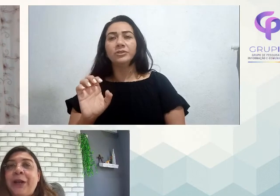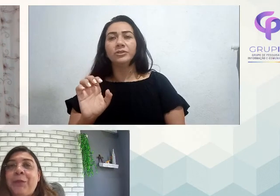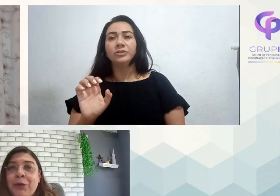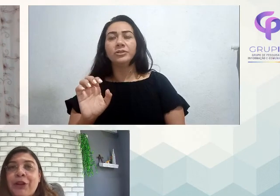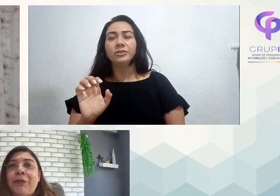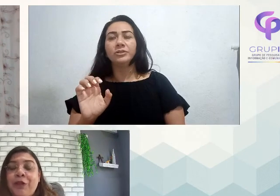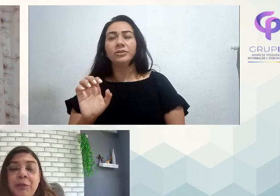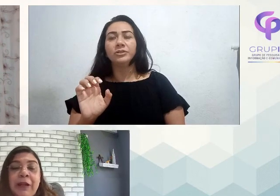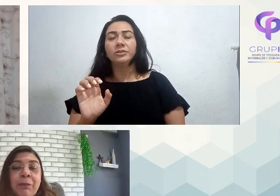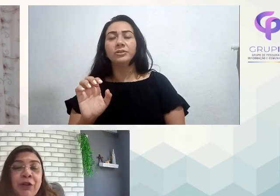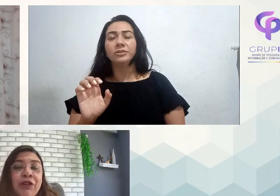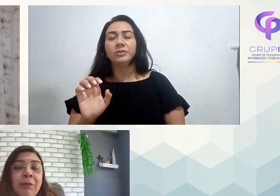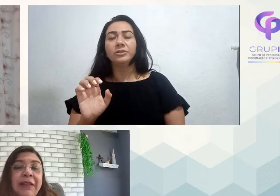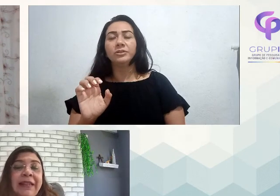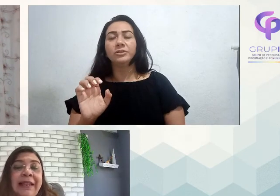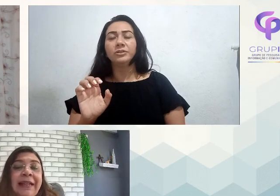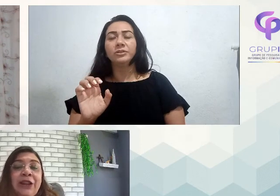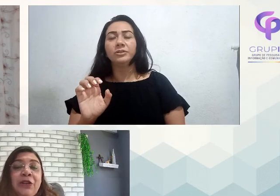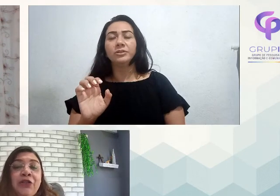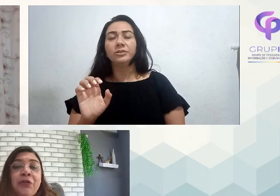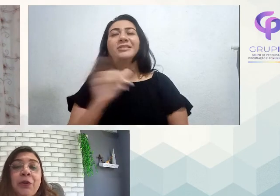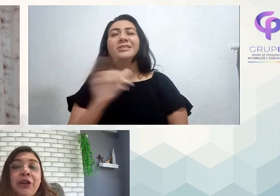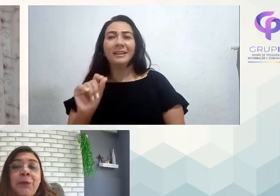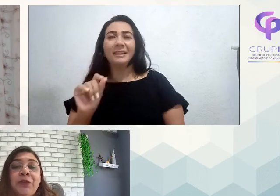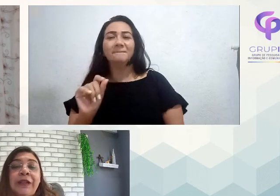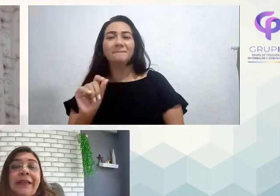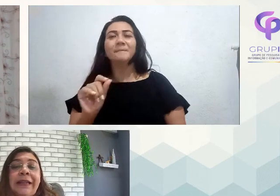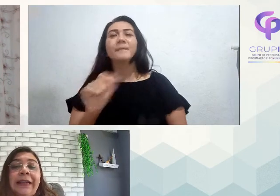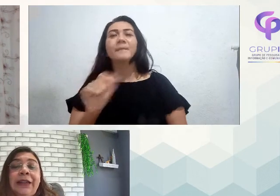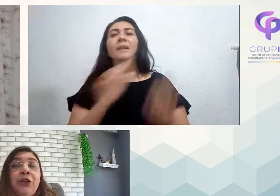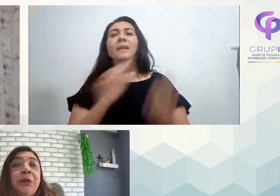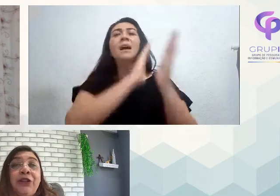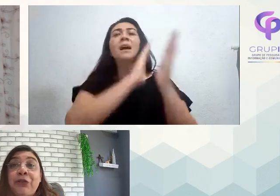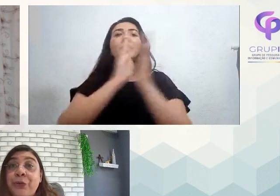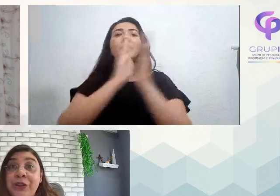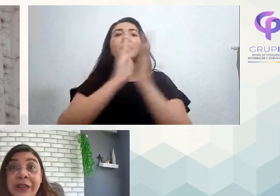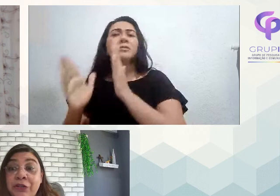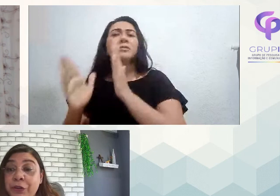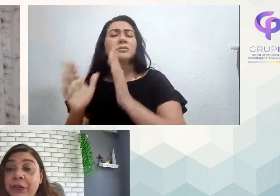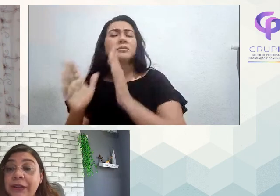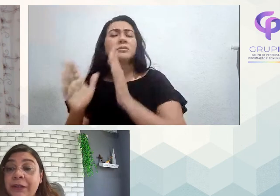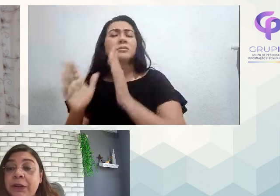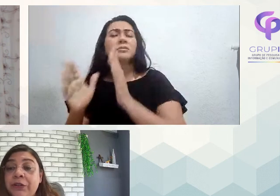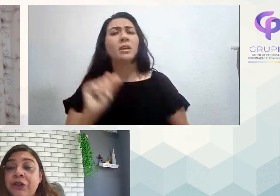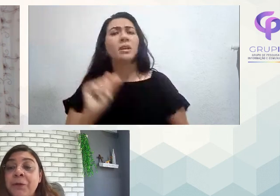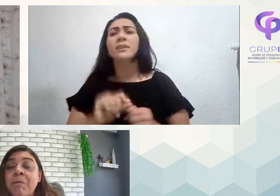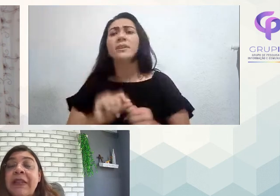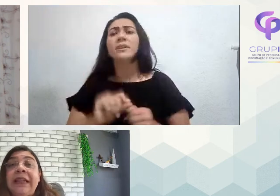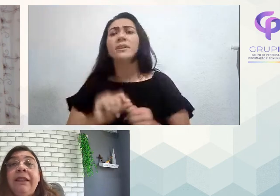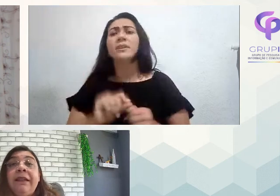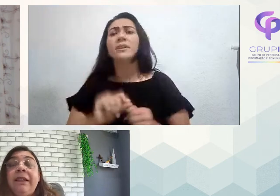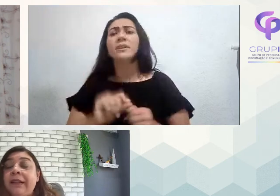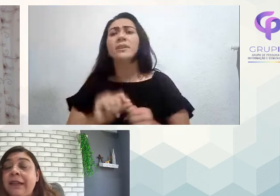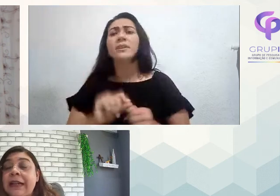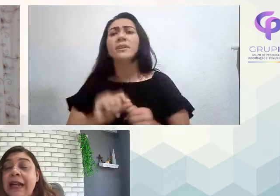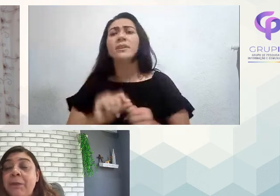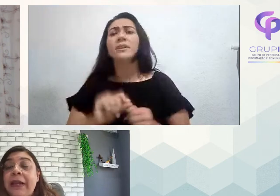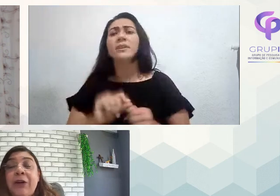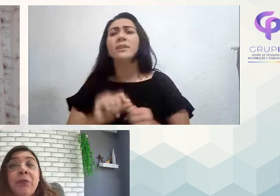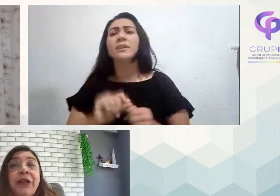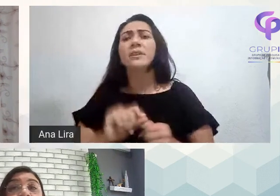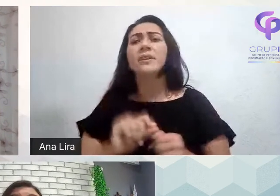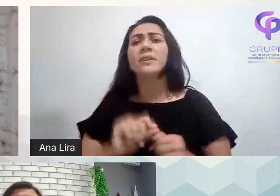que a biblioteconomia pode abrir. Nós podemos fazer inúmeras coisas, viu, Elizabeth? E